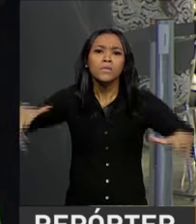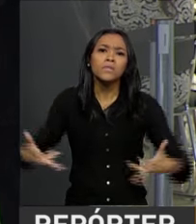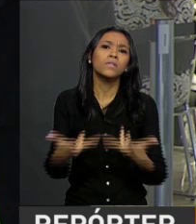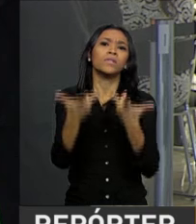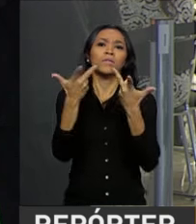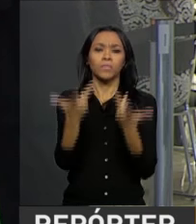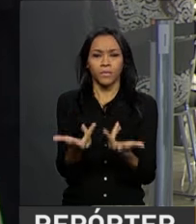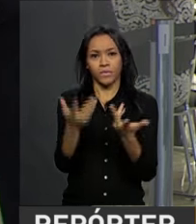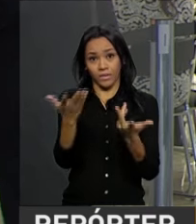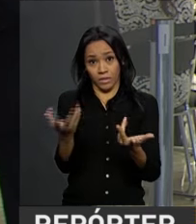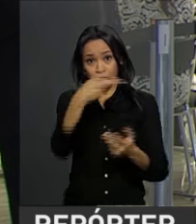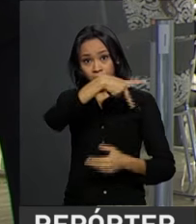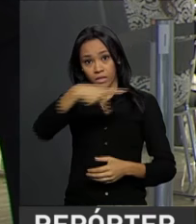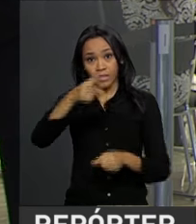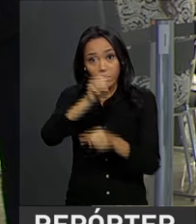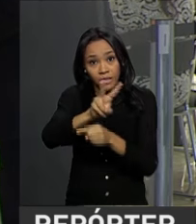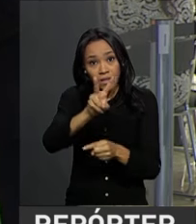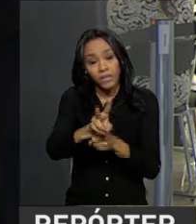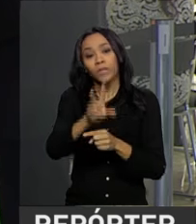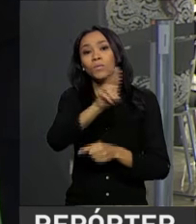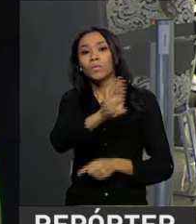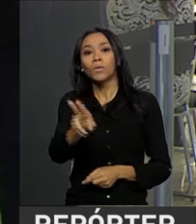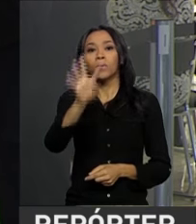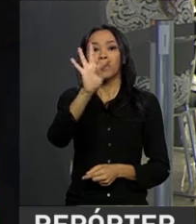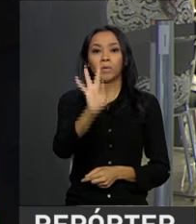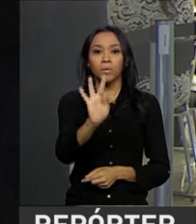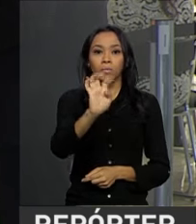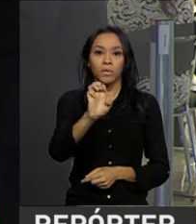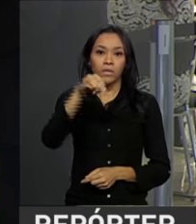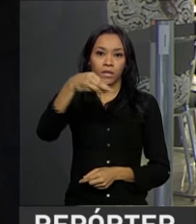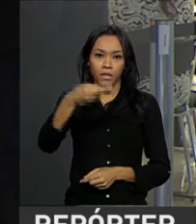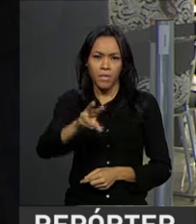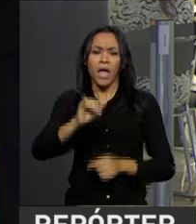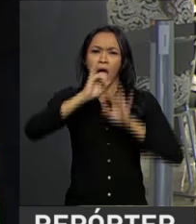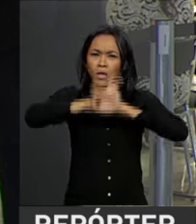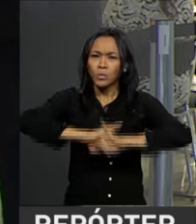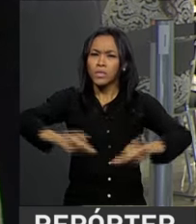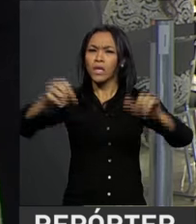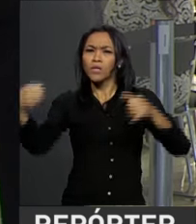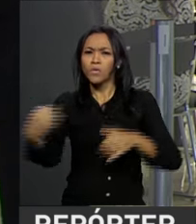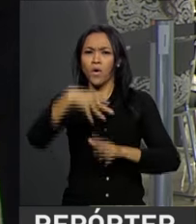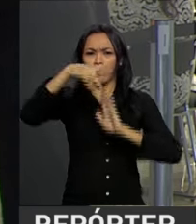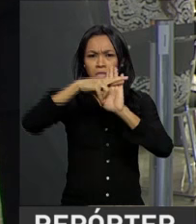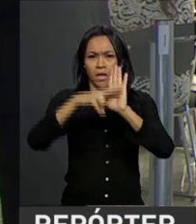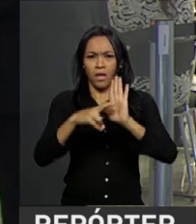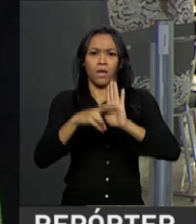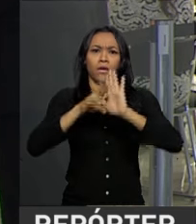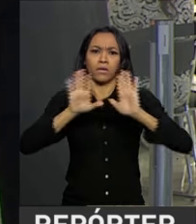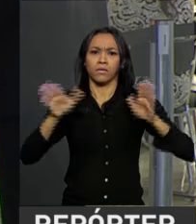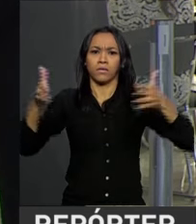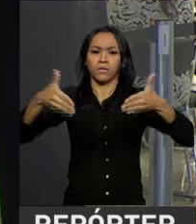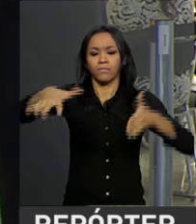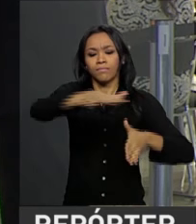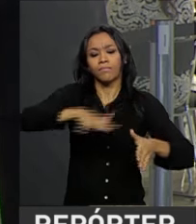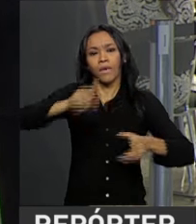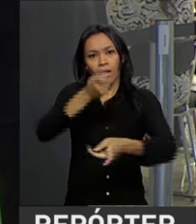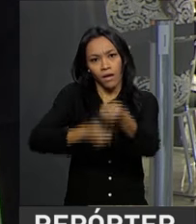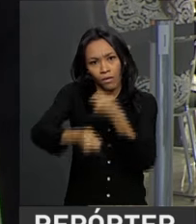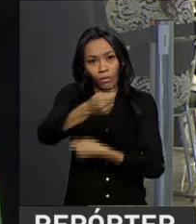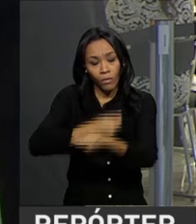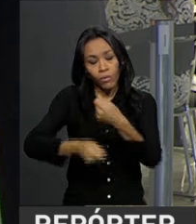presidente interino da República, Michel Temer, vai anunciar novas medidas econômicas. Autoridades do governo, assim